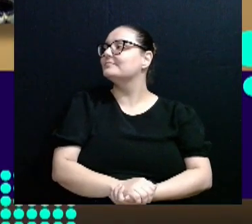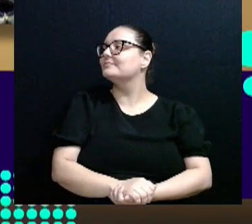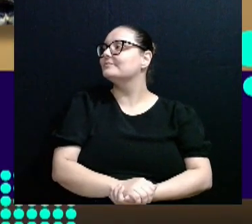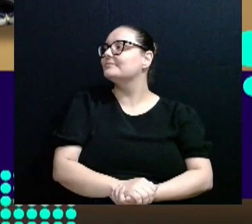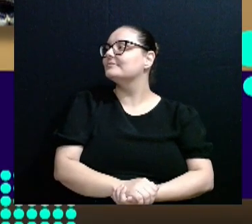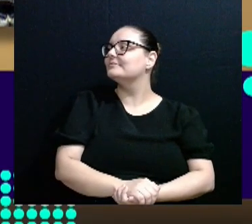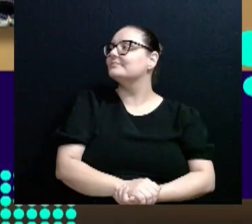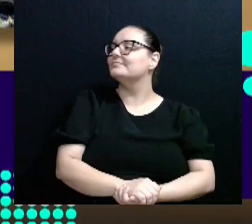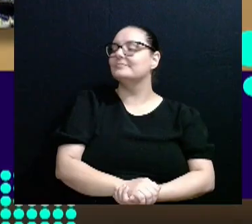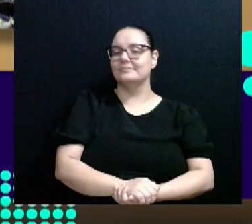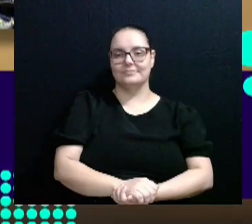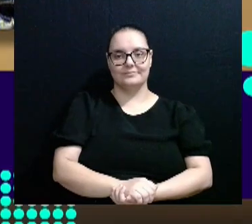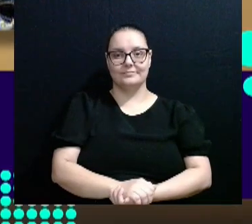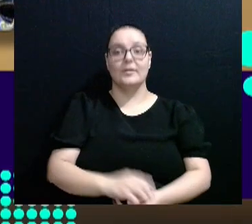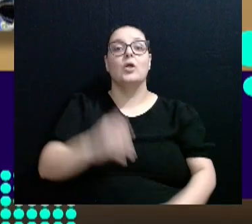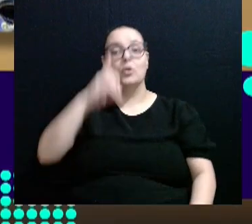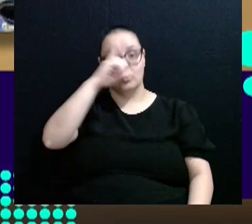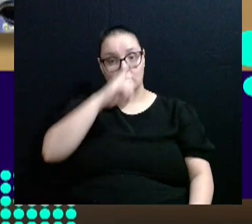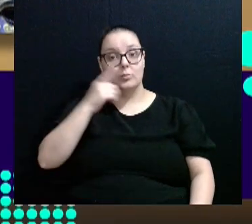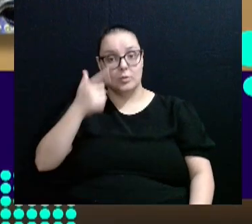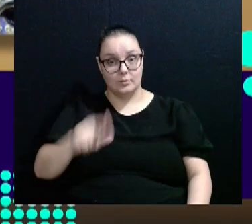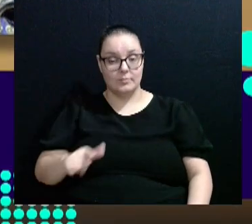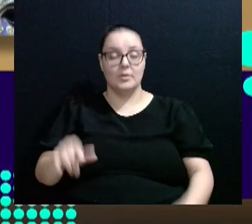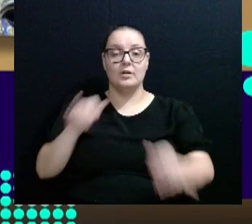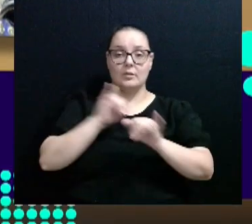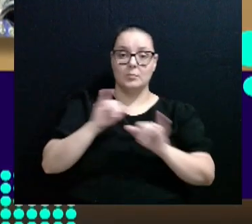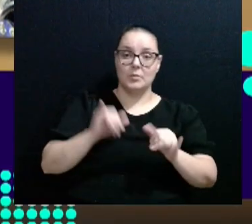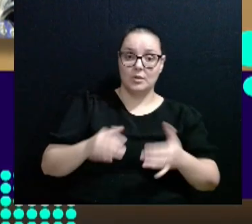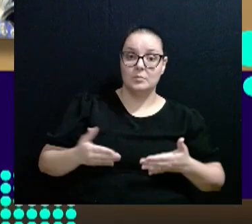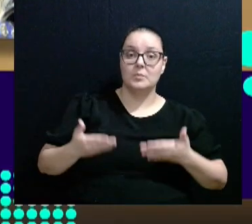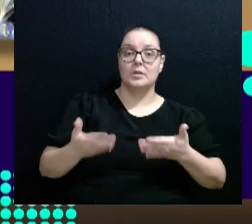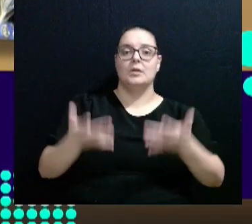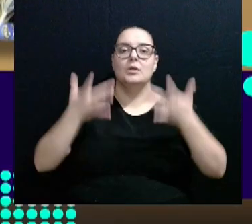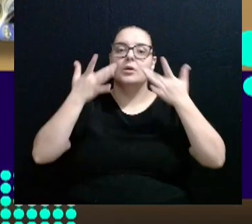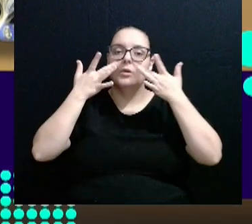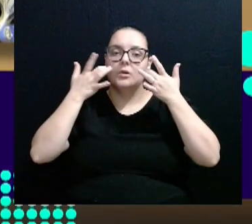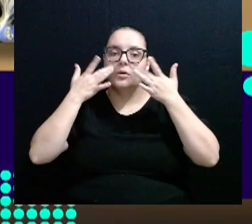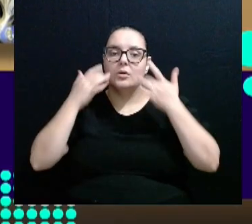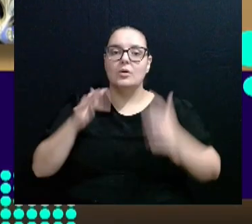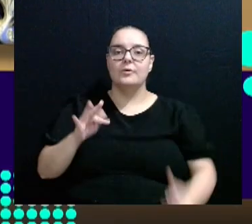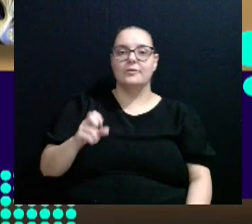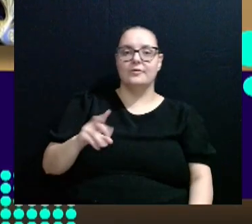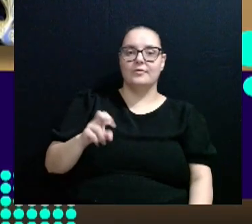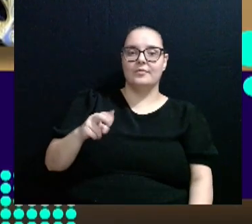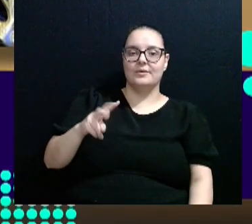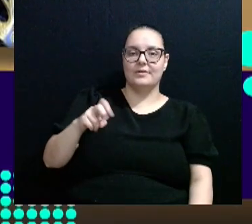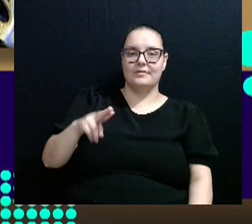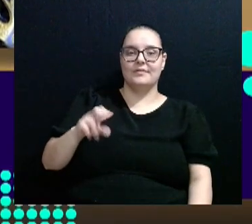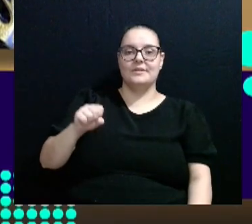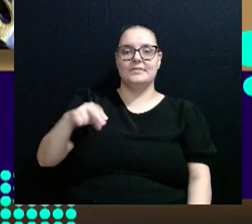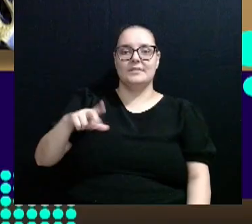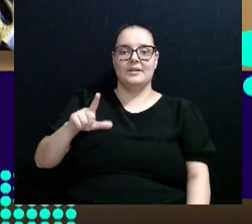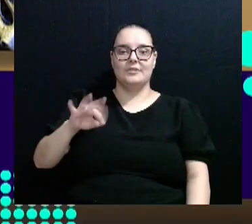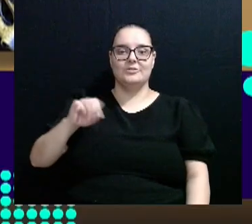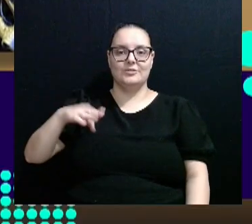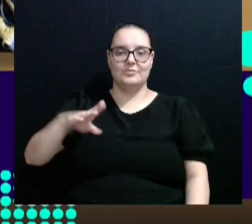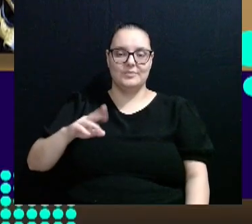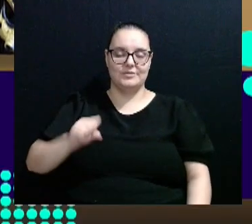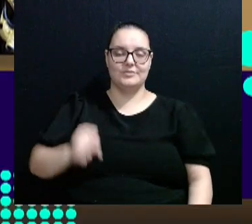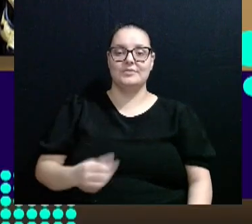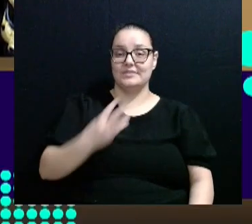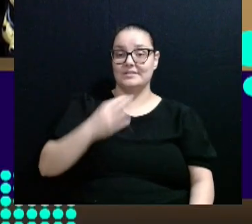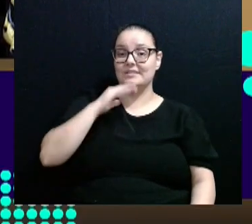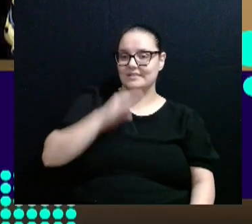Ainda no domingo, a campanha traz a peça Forever Saltimbancos, às 3 horas da tarde.